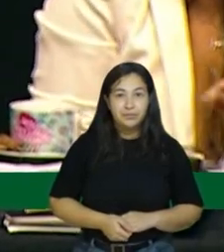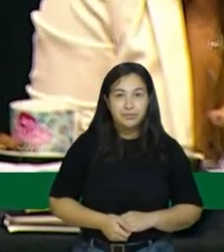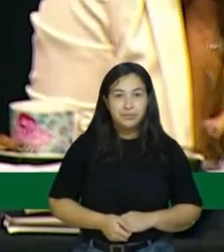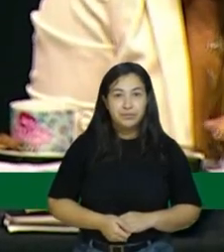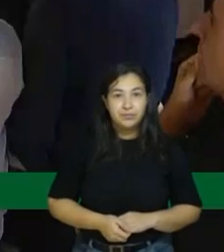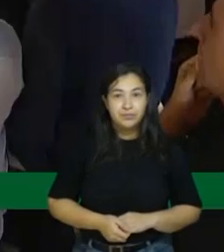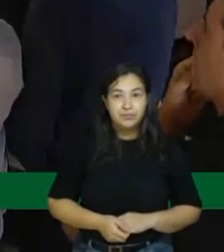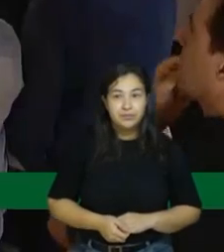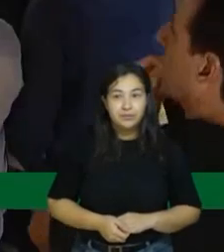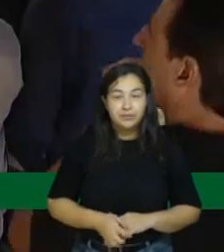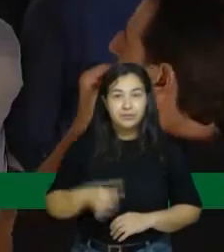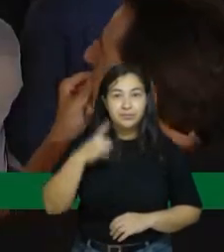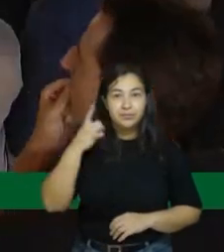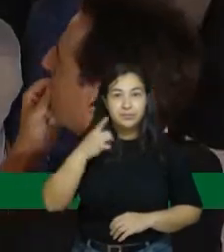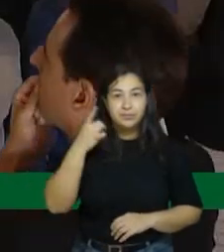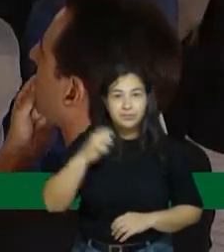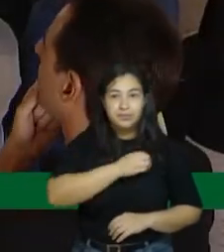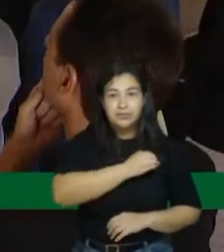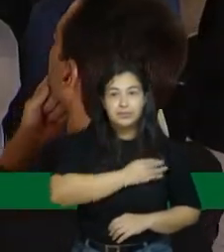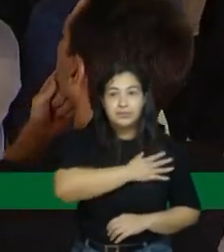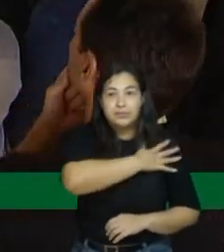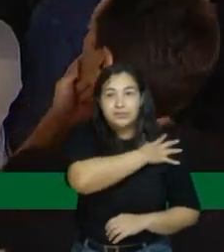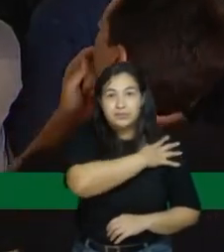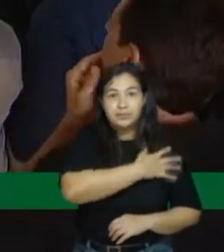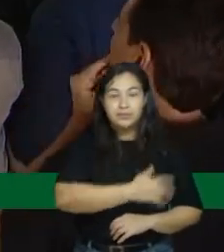Rosa Deputado Napoleão